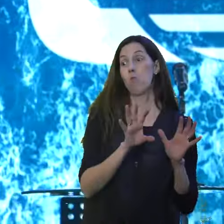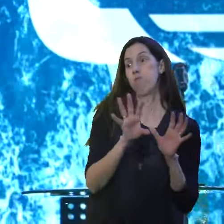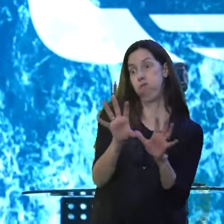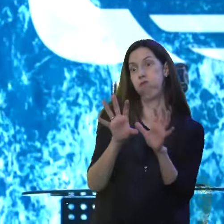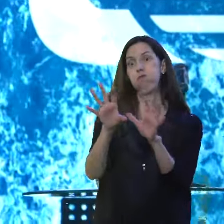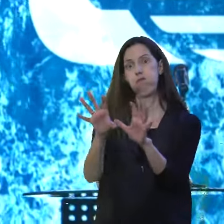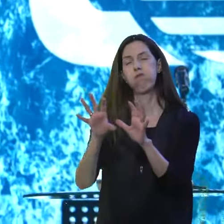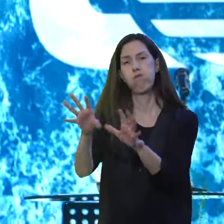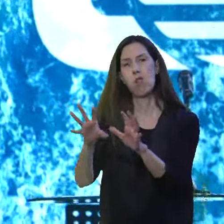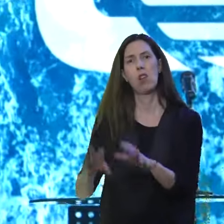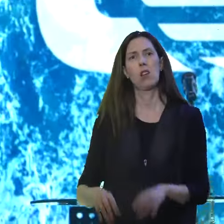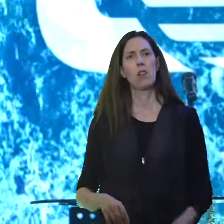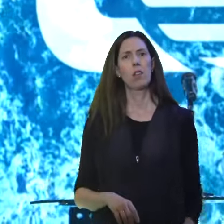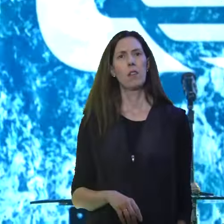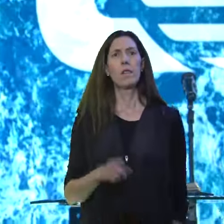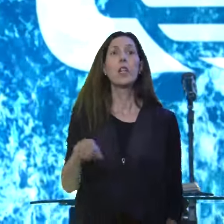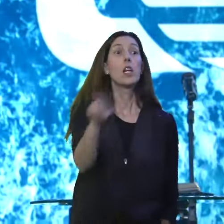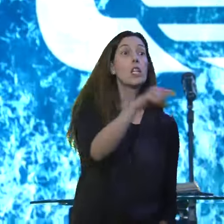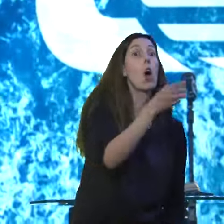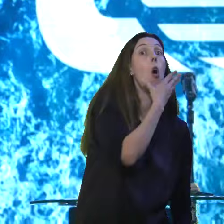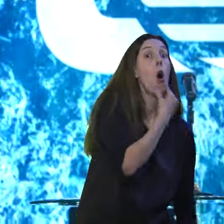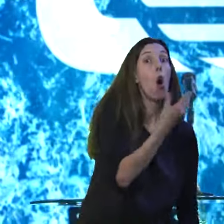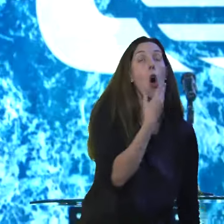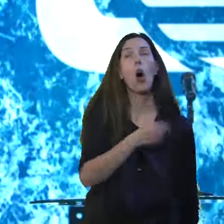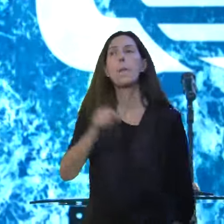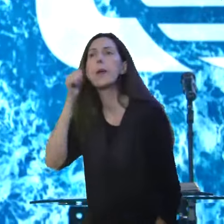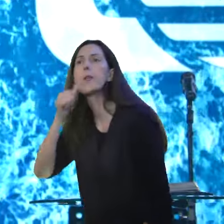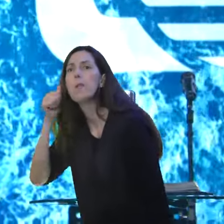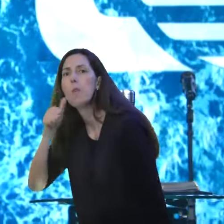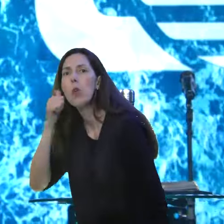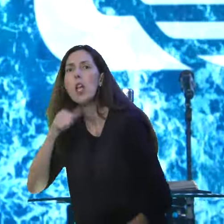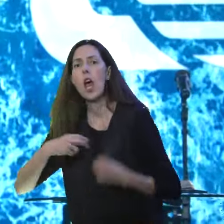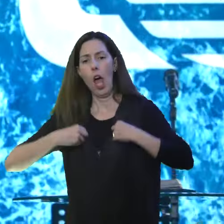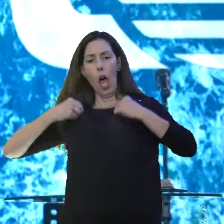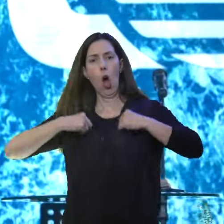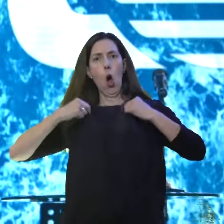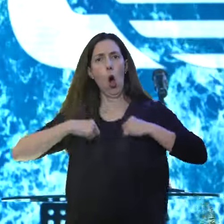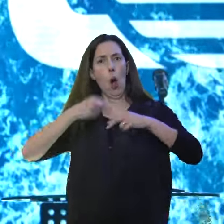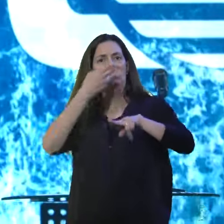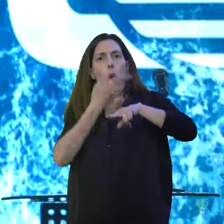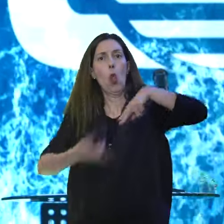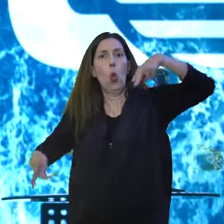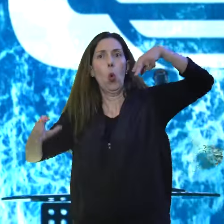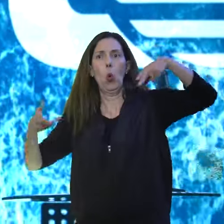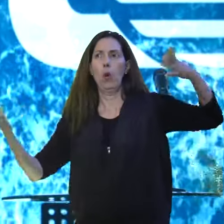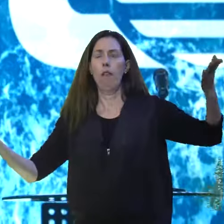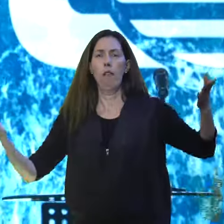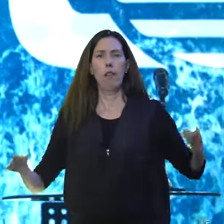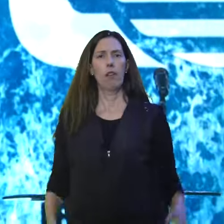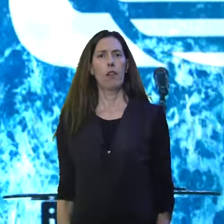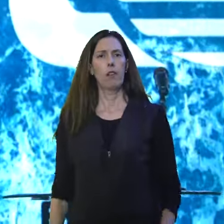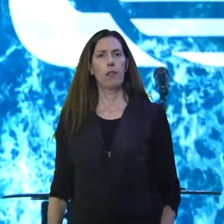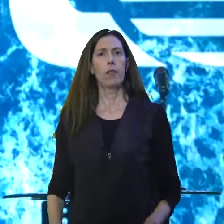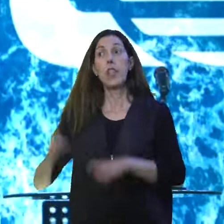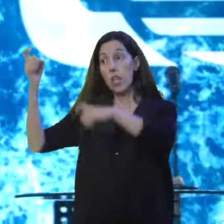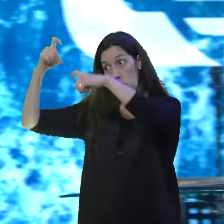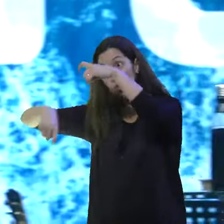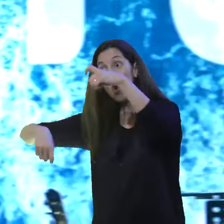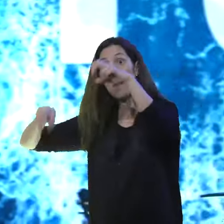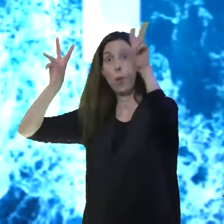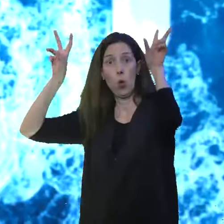com esses homens e essas mulheres sem roupa no outdoor. incentiva a cultura do estupro, não